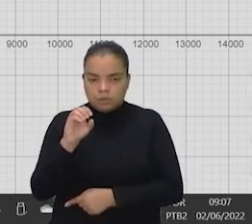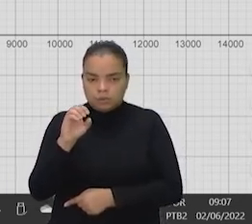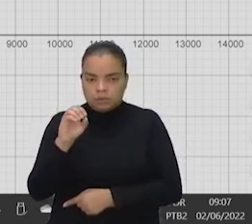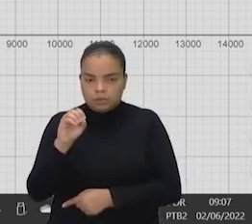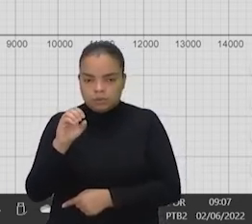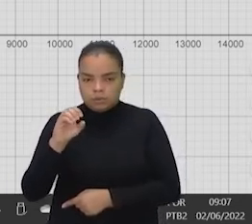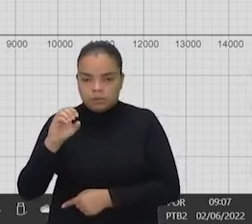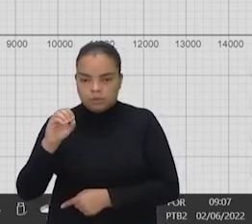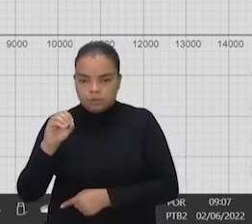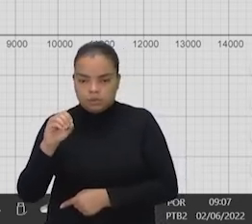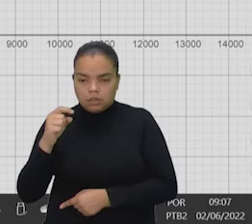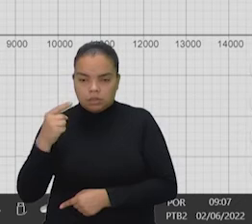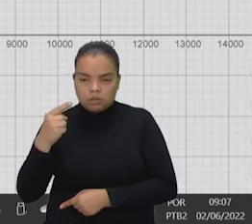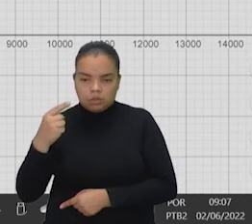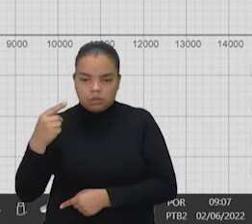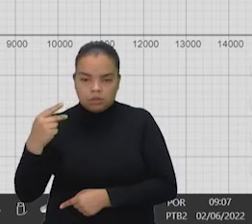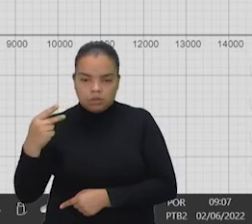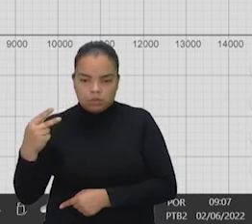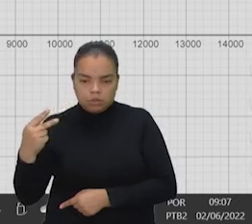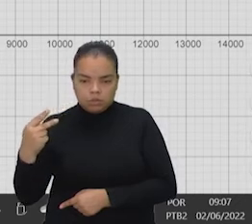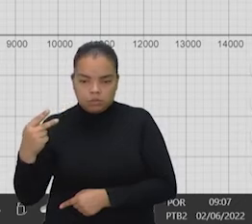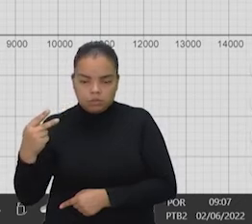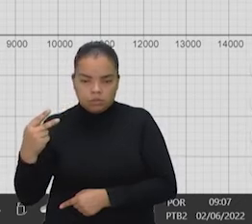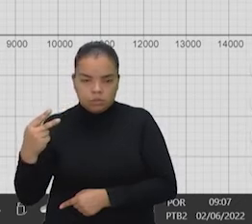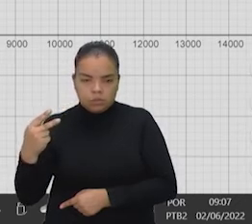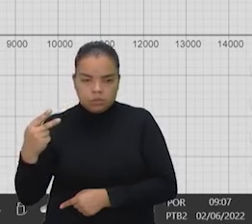0,1, 2, 3, 12